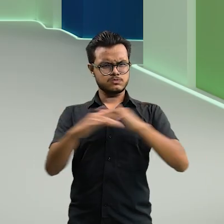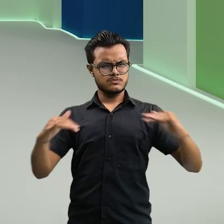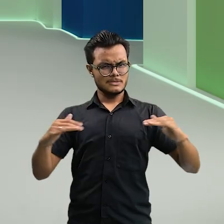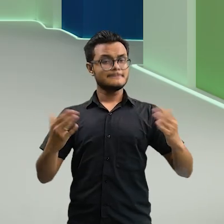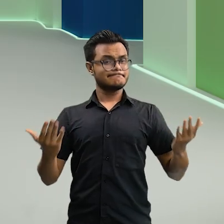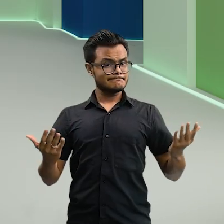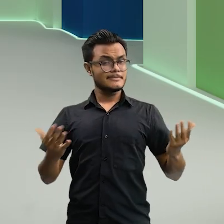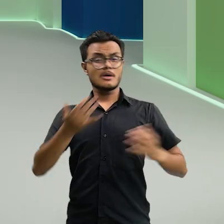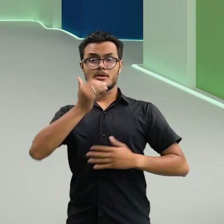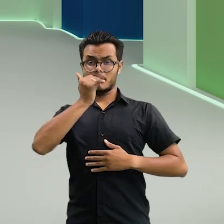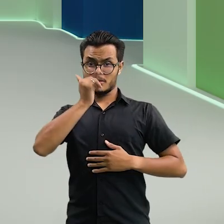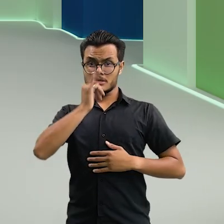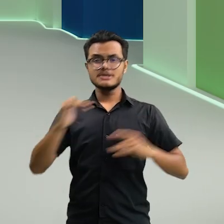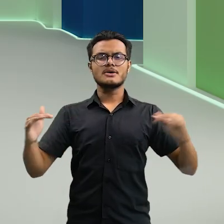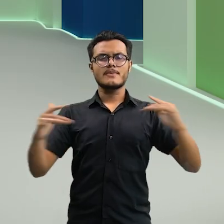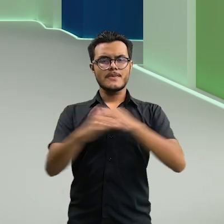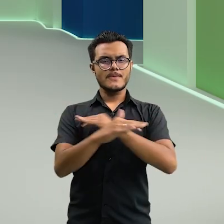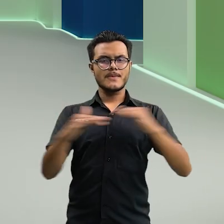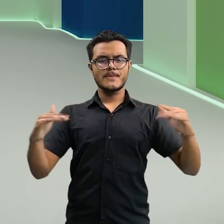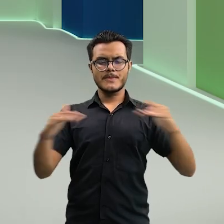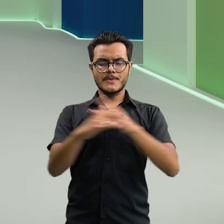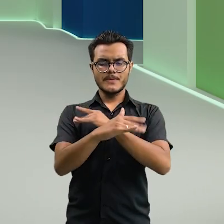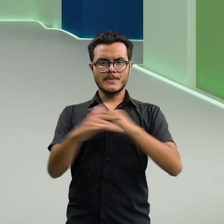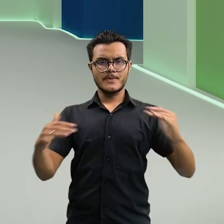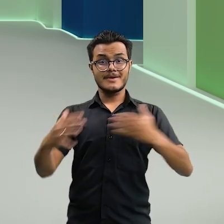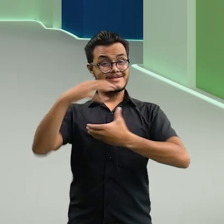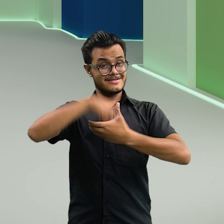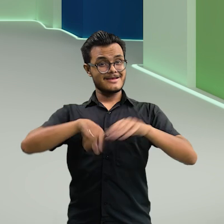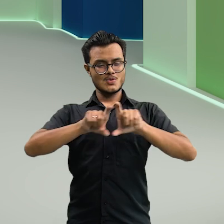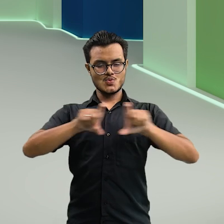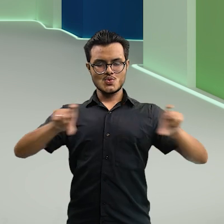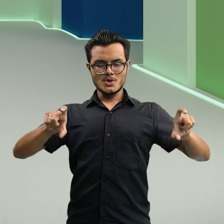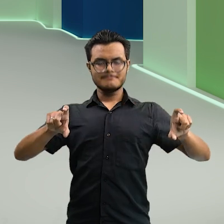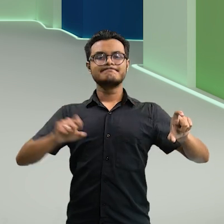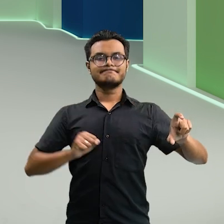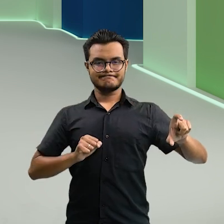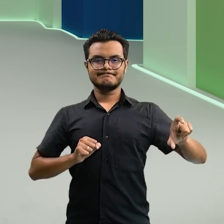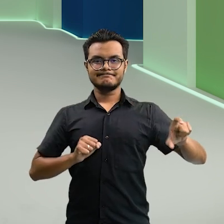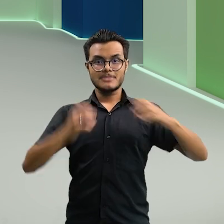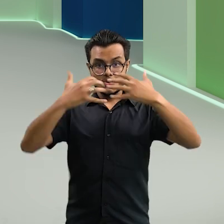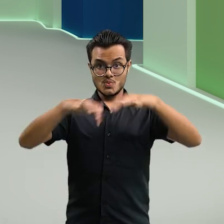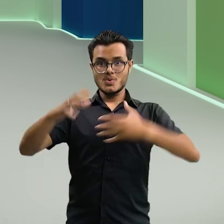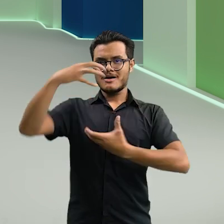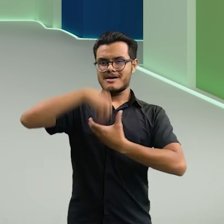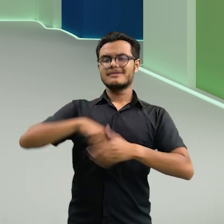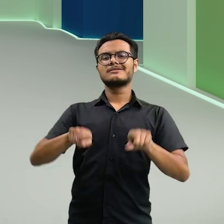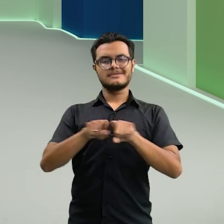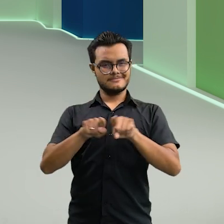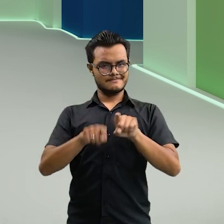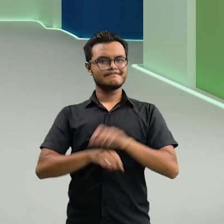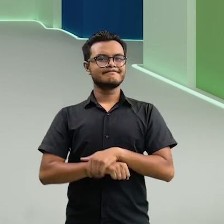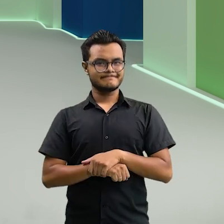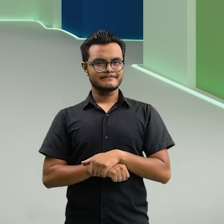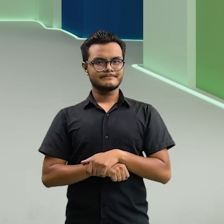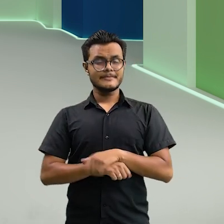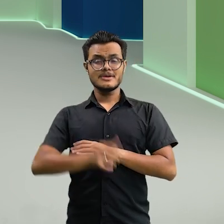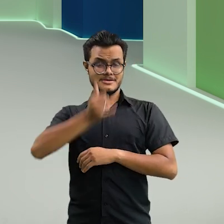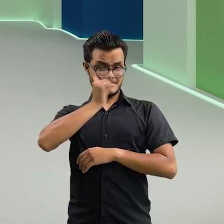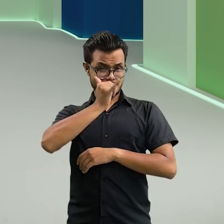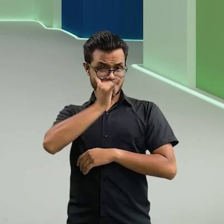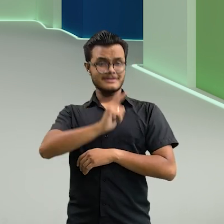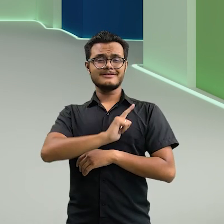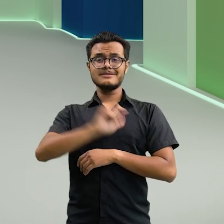Ali passa a eletricidade. Por dentro do axônio dos nossos neurônios, também passa, gente,